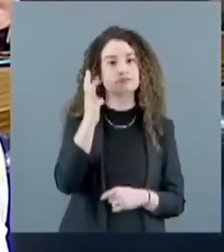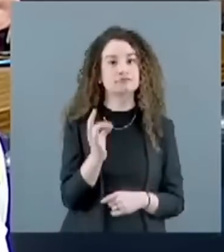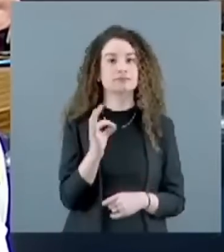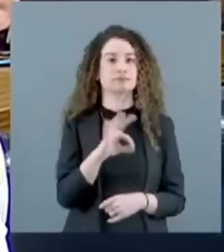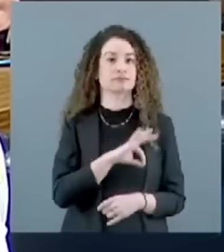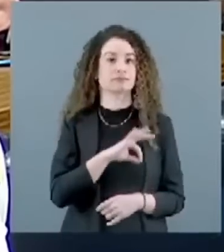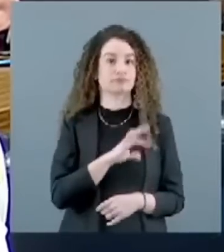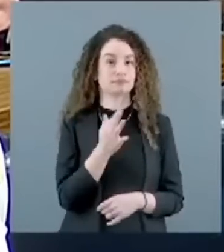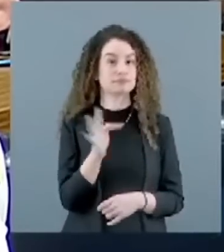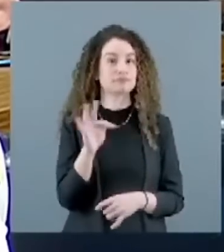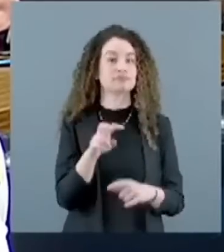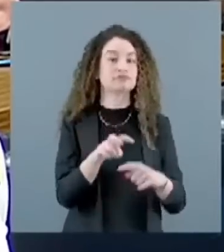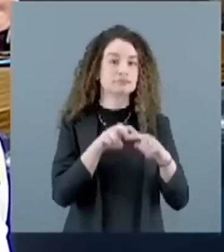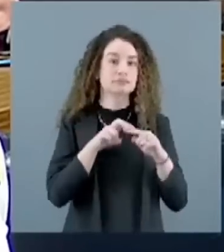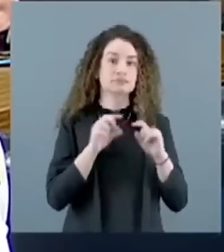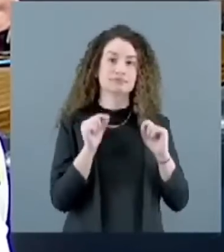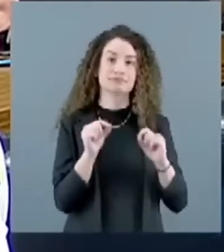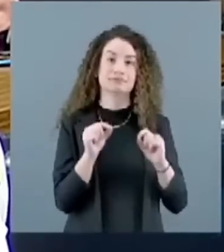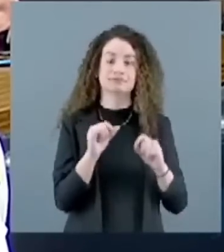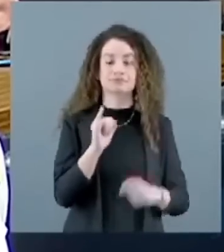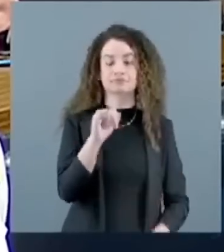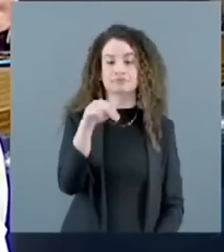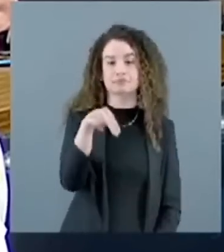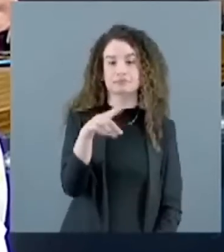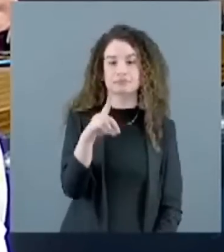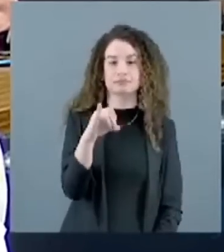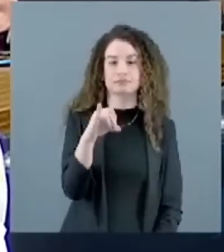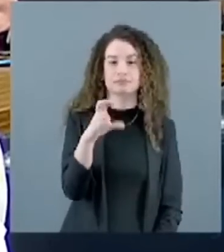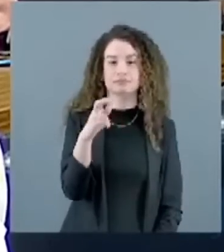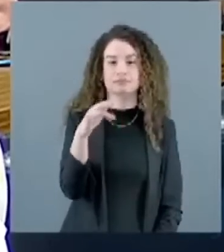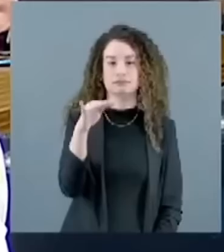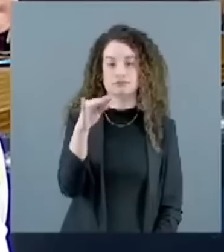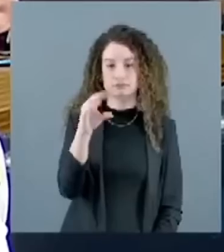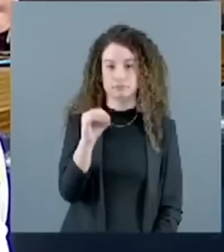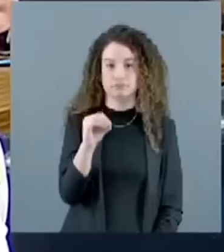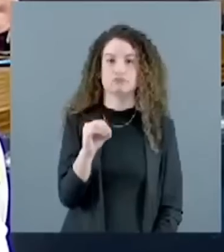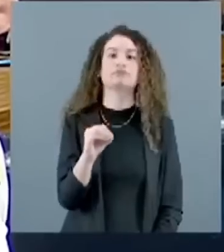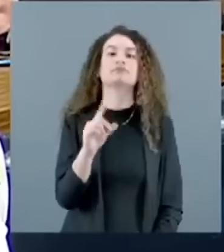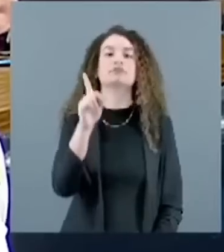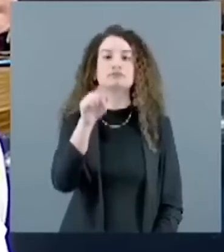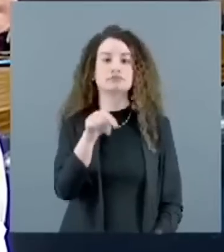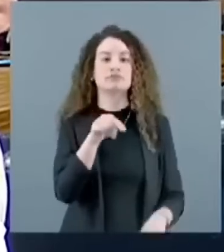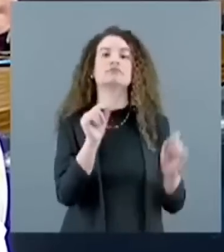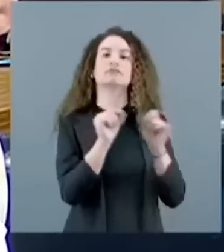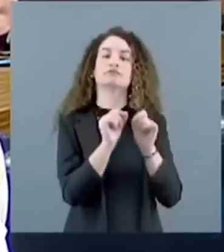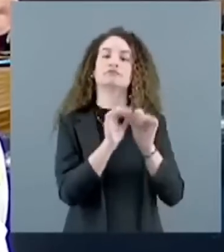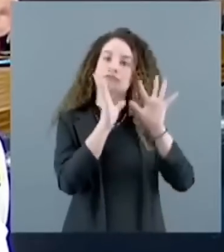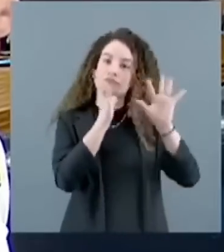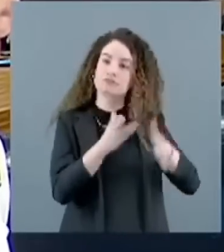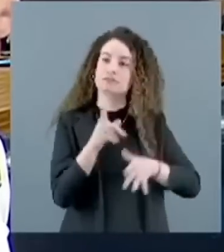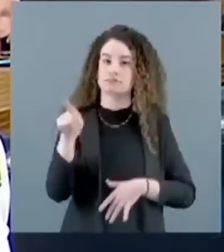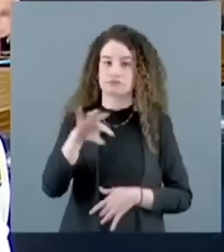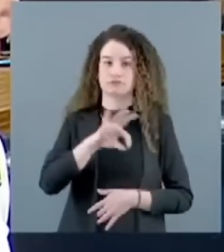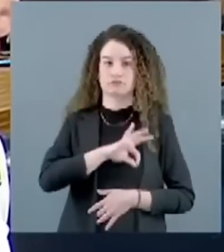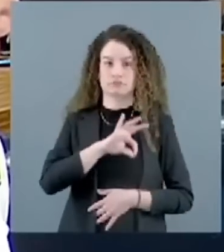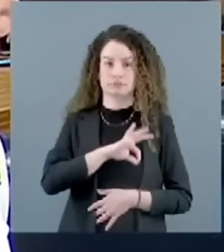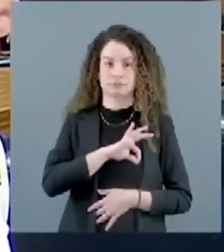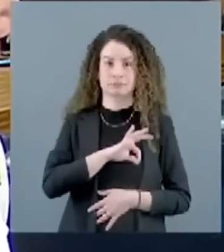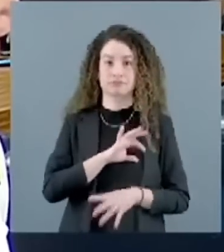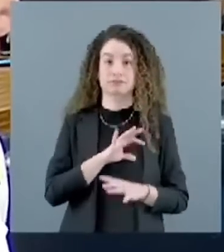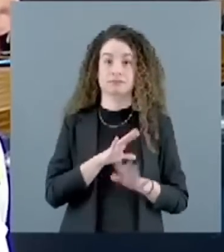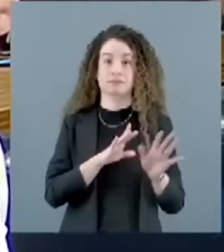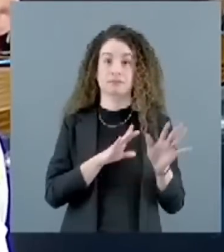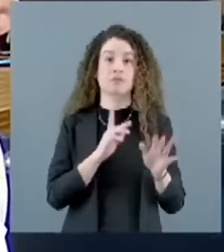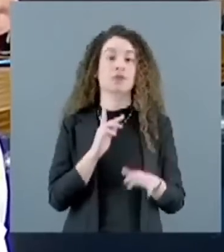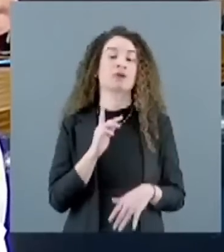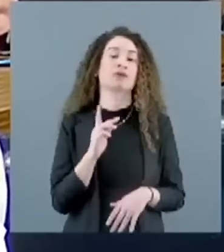Federal como indiciamento. Então, o deputado hoje não é apenas investigado, mas já indiciado pela Polícia Federal. E a